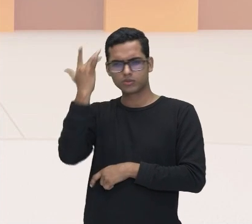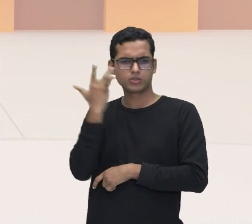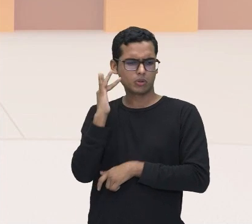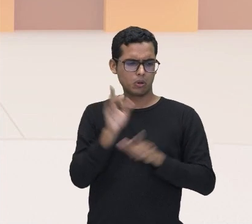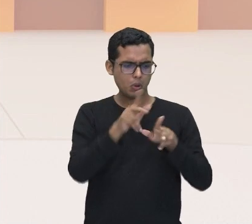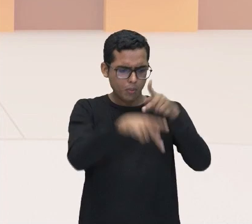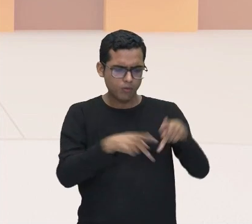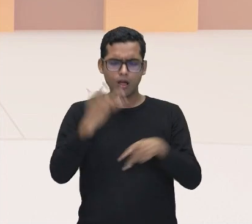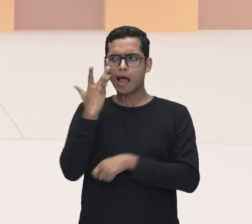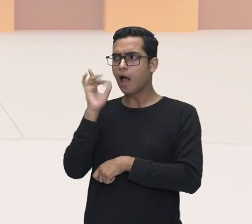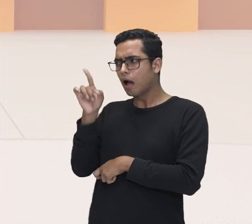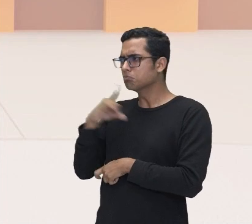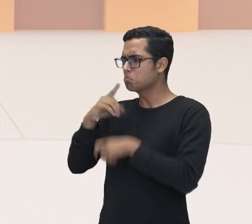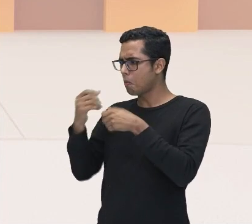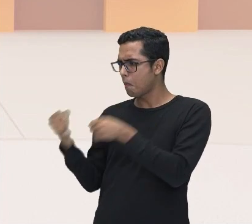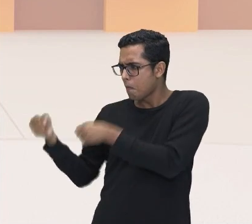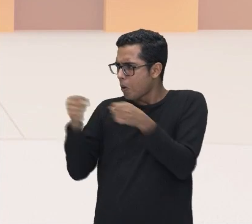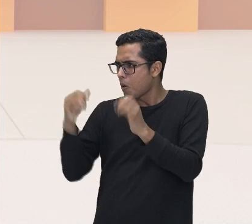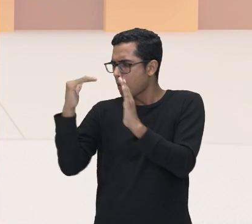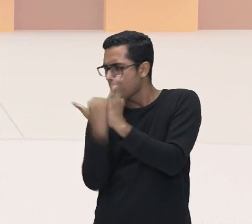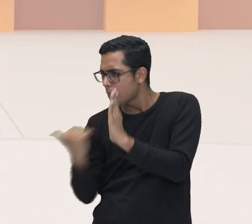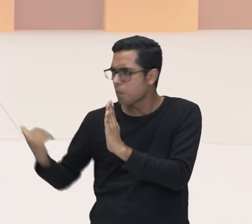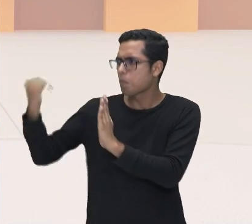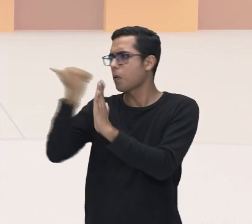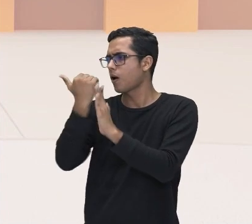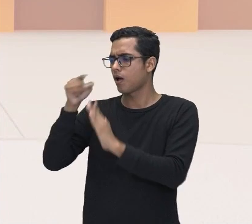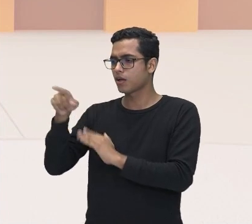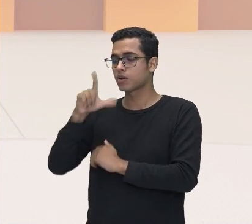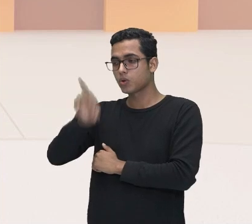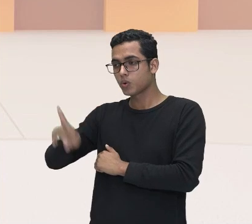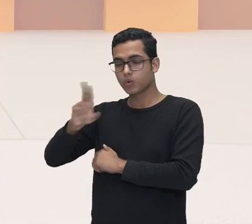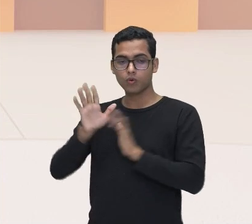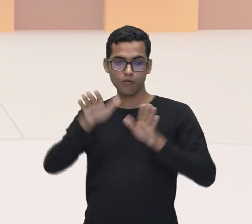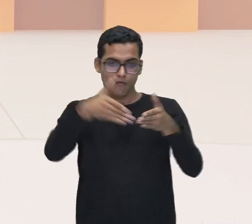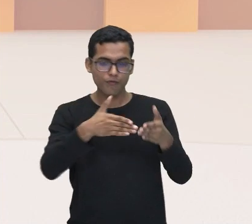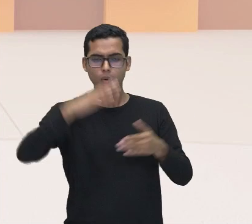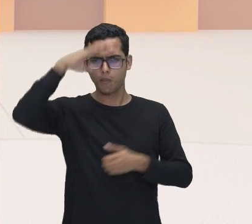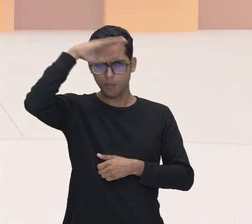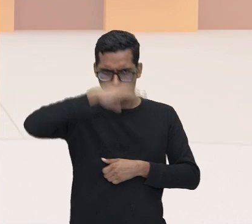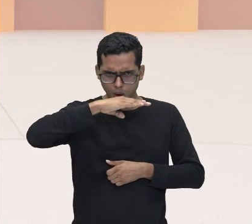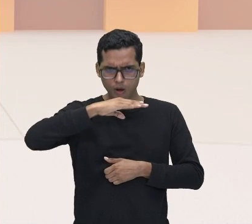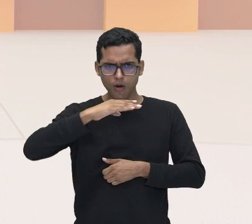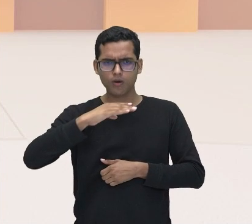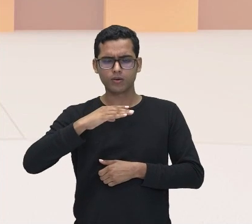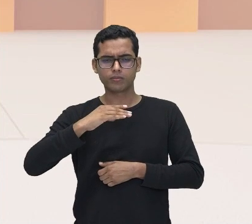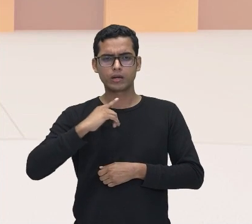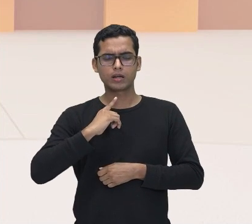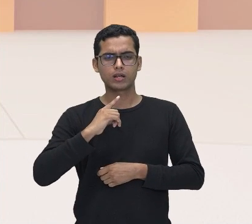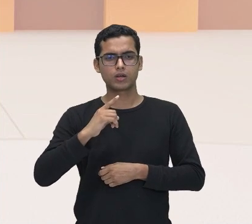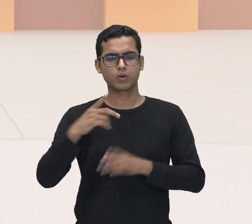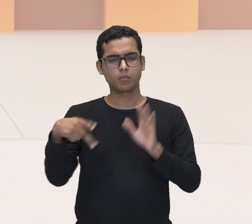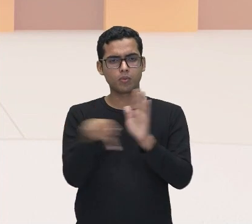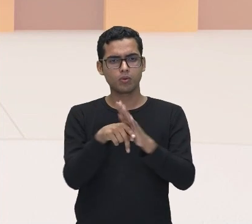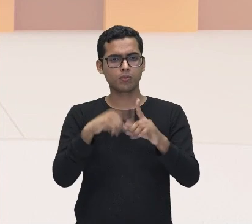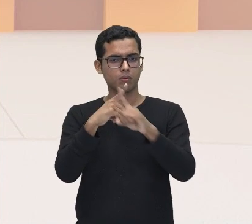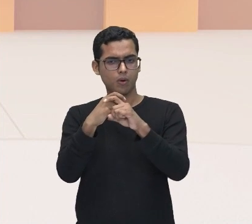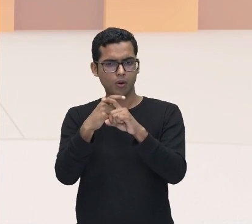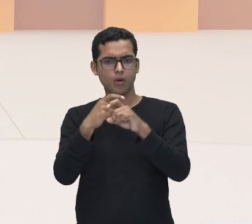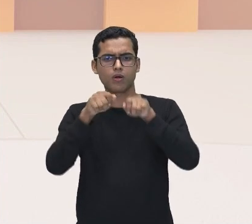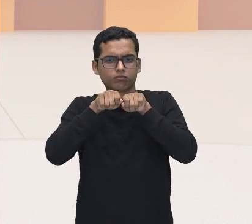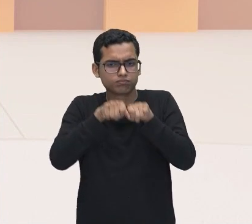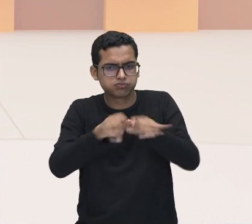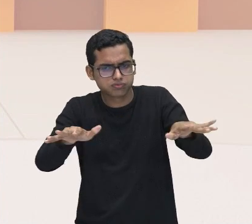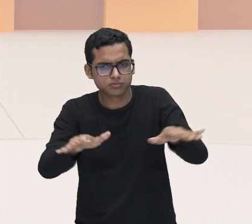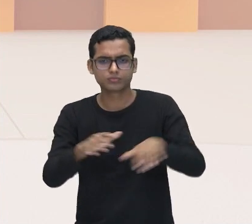essa sua liderança para o mal, né? Para instituir aí o nazismo, né? E outras pessoas que a gente